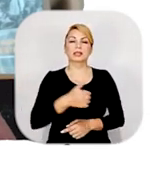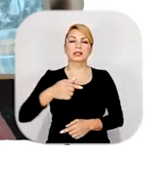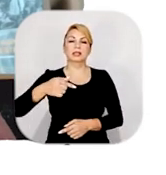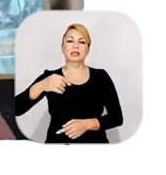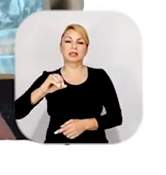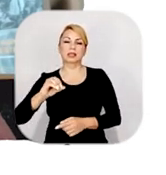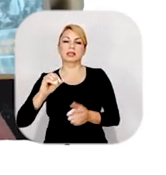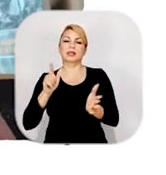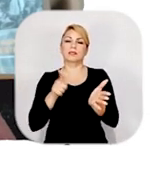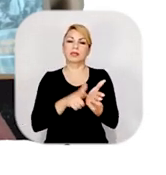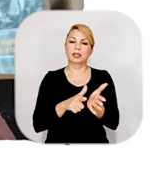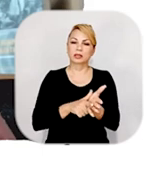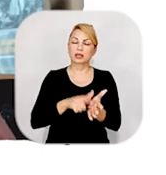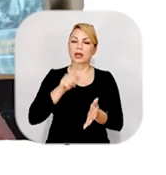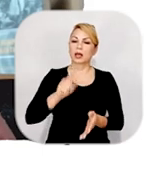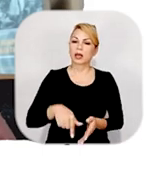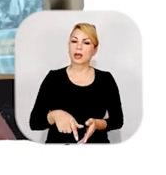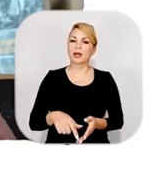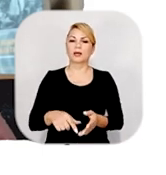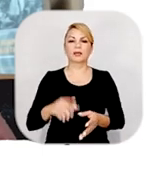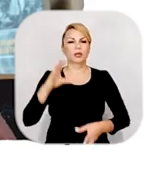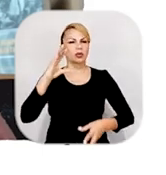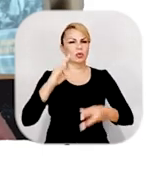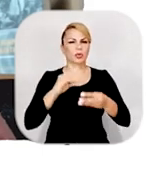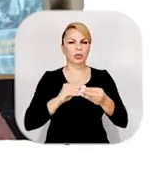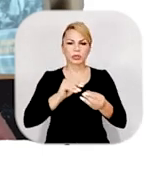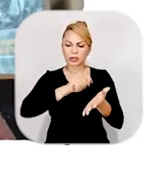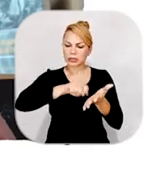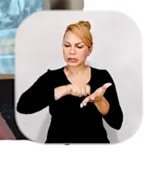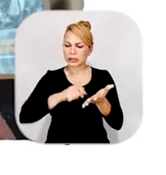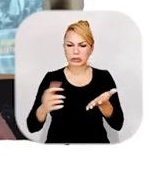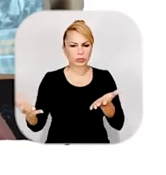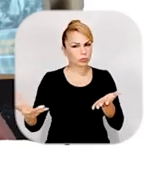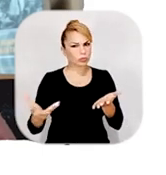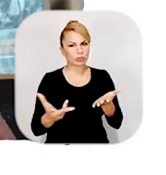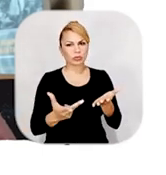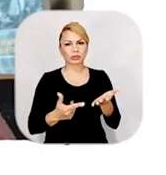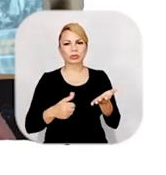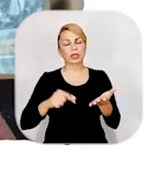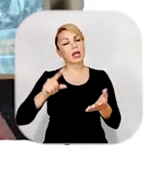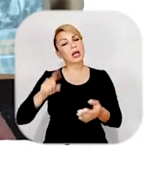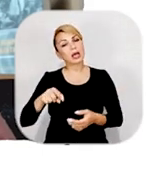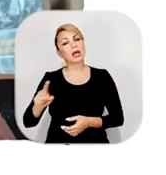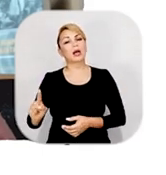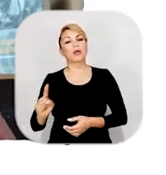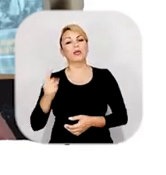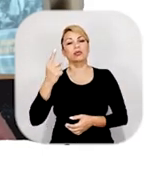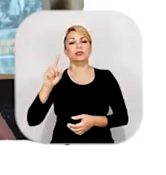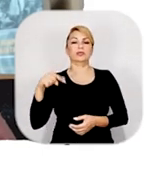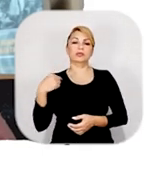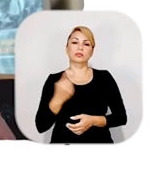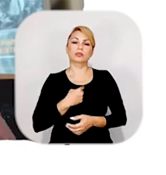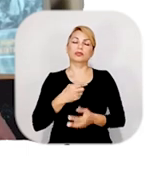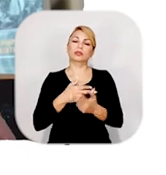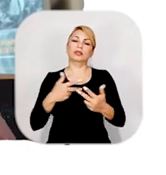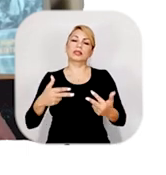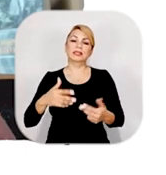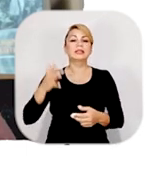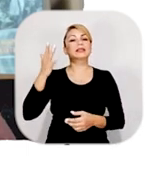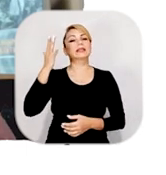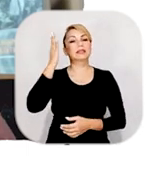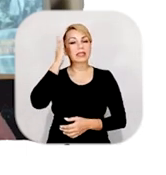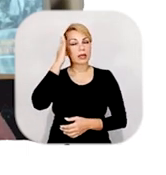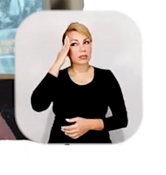bem escrito, muito informativo, mas foi a única coisa que a gente sabia